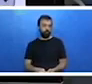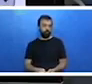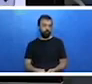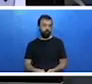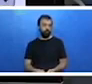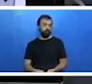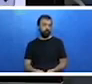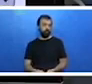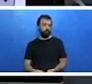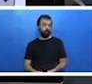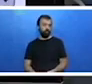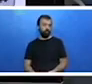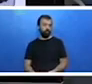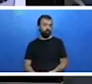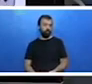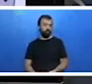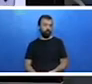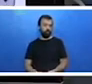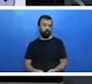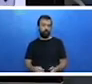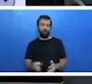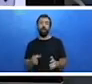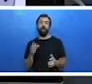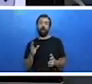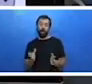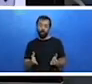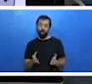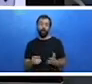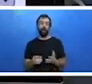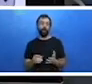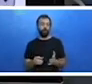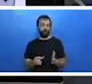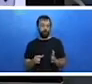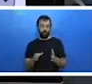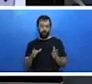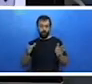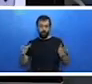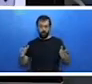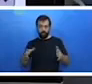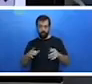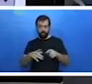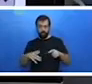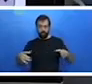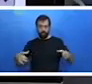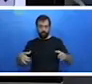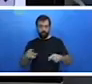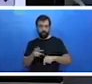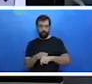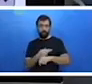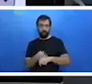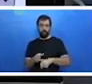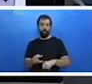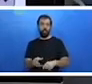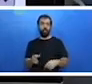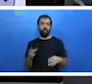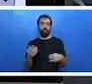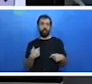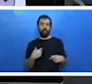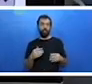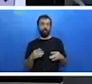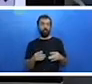10º. Só que eu posso pegar essa mesma barra de chocolate e dividir para 100